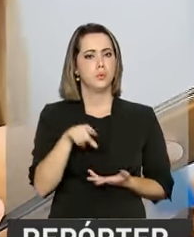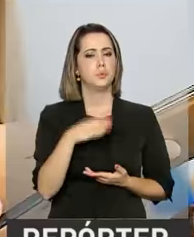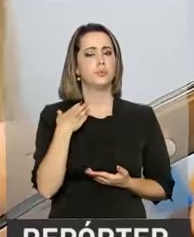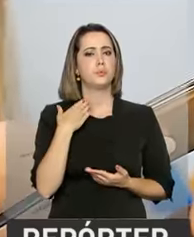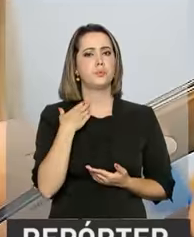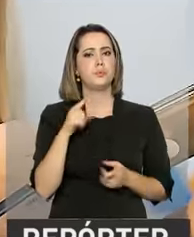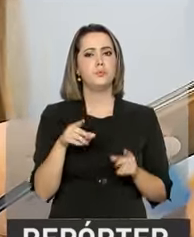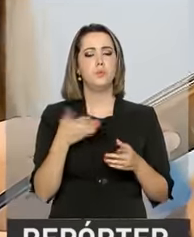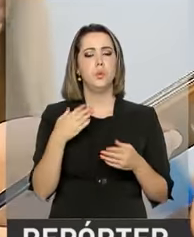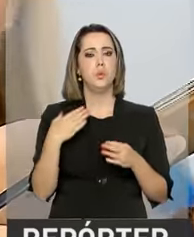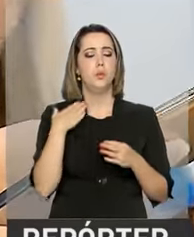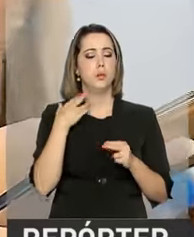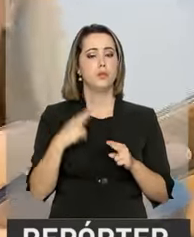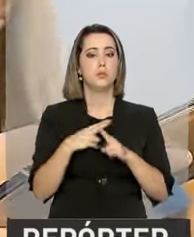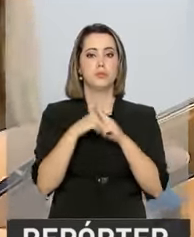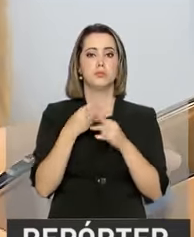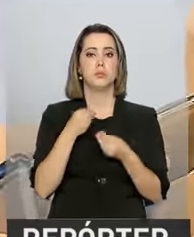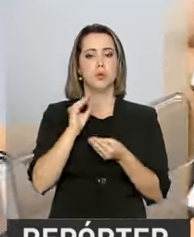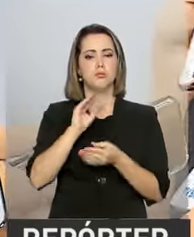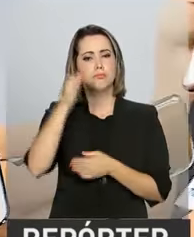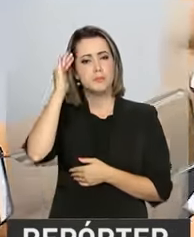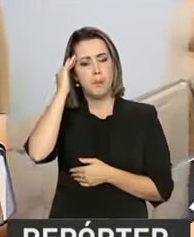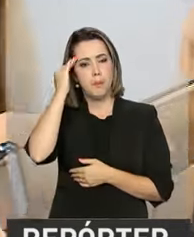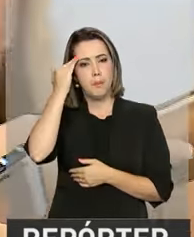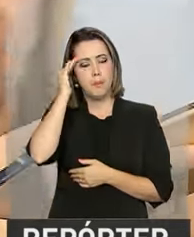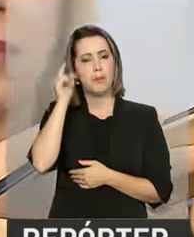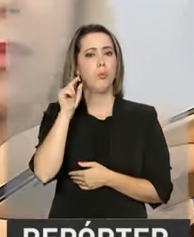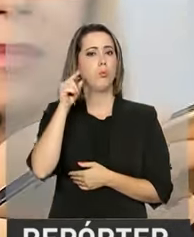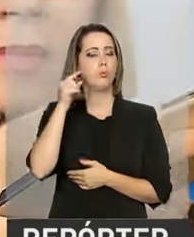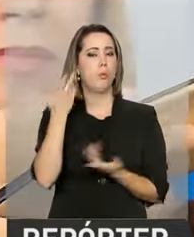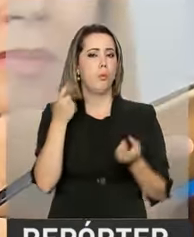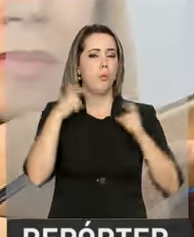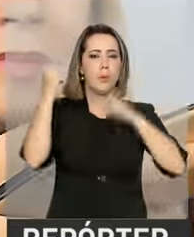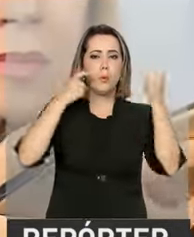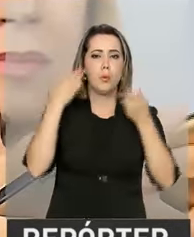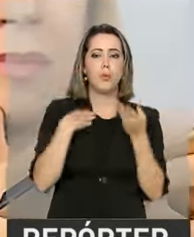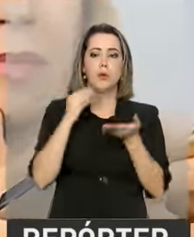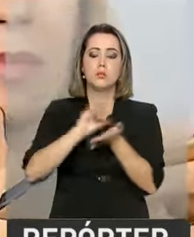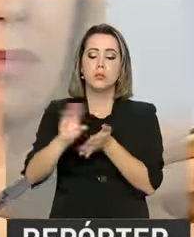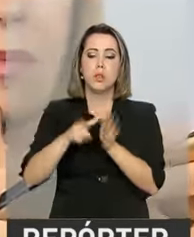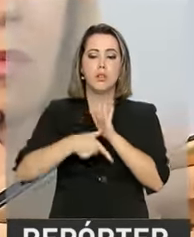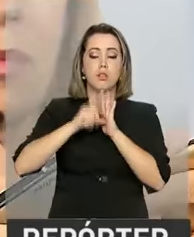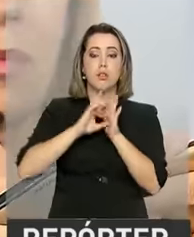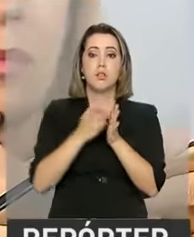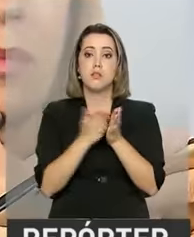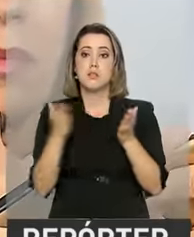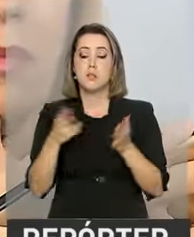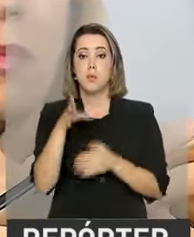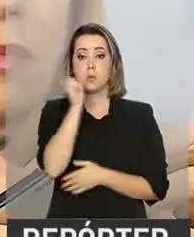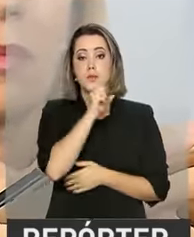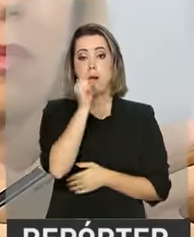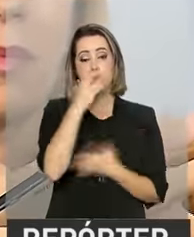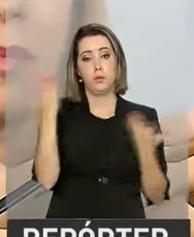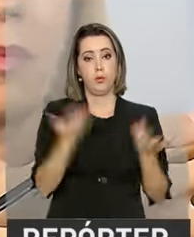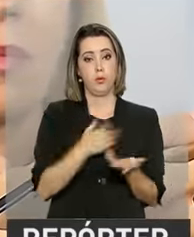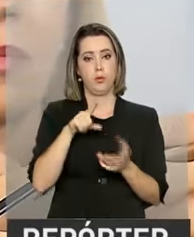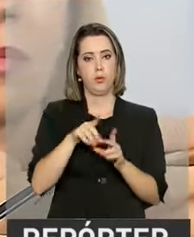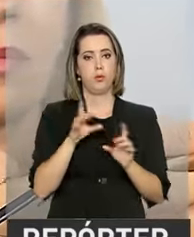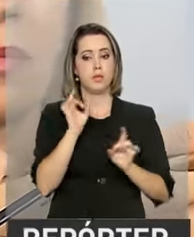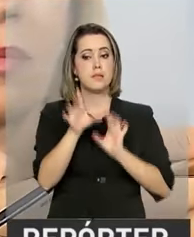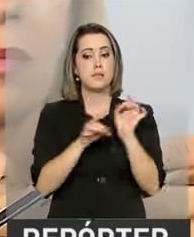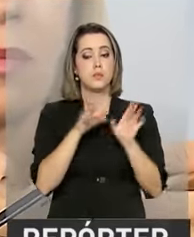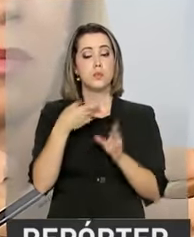preocupação de atender cada vez melhor o trabalhador decidiu antecipar o calendário para o sábado dando exclusividade